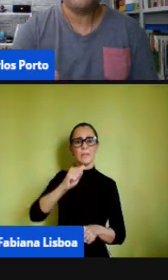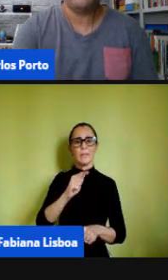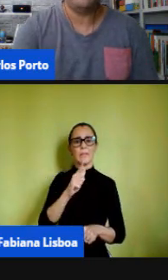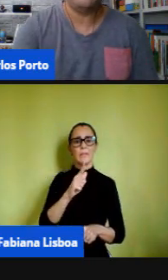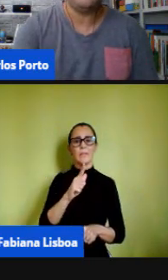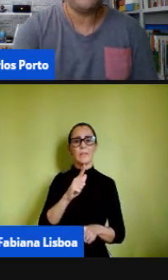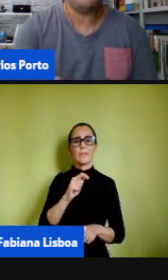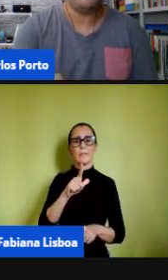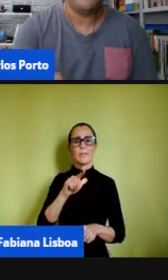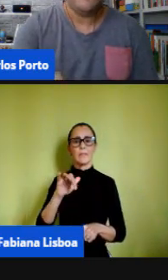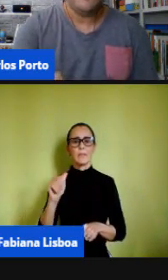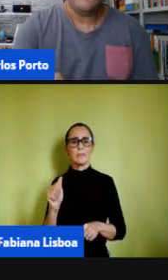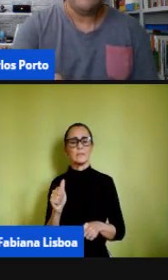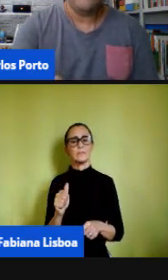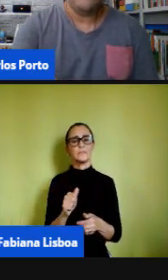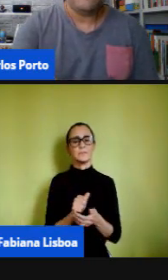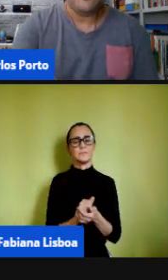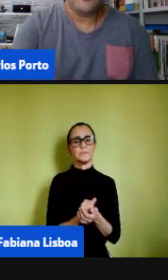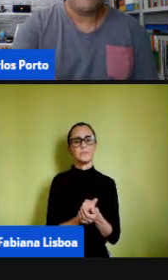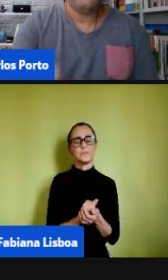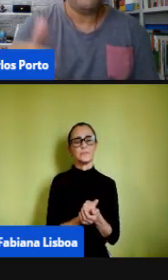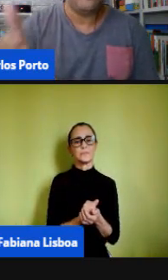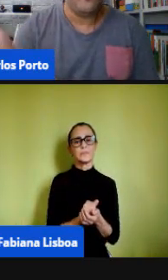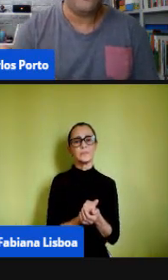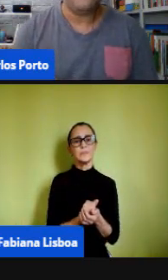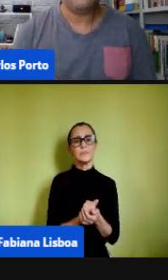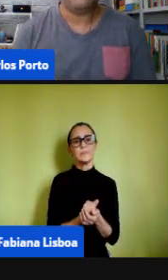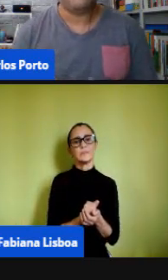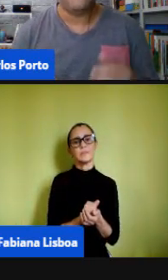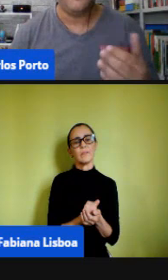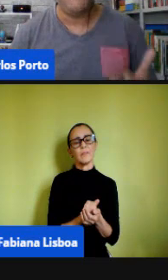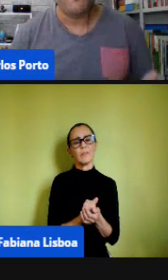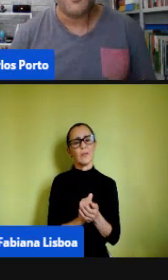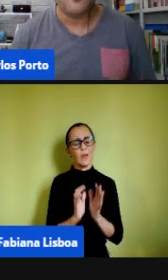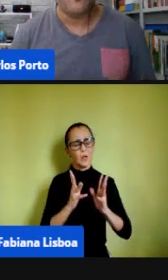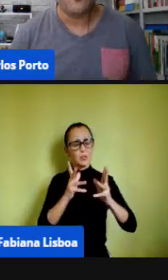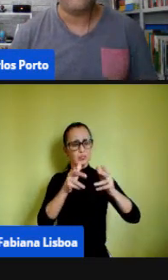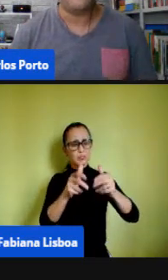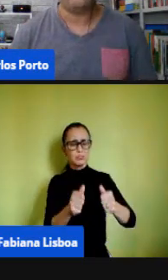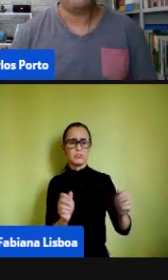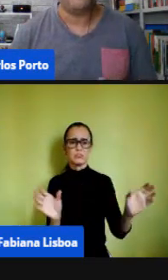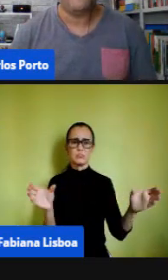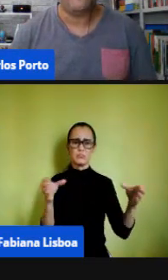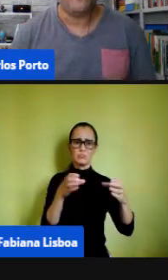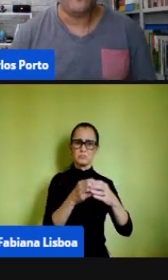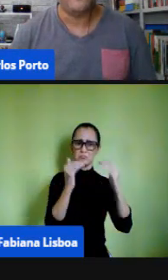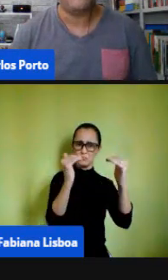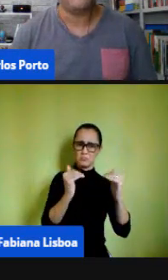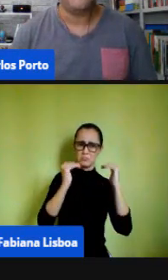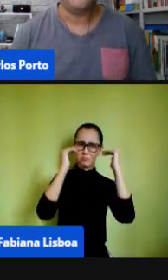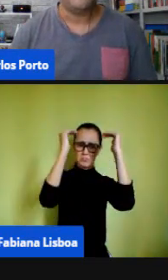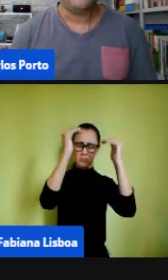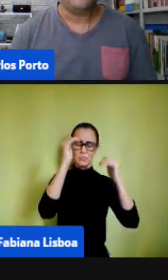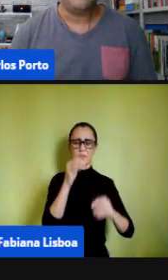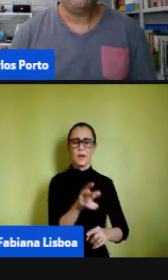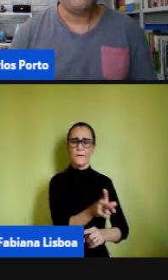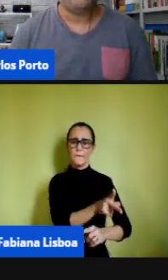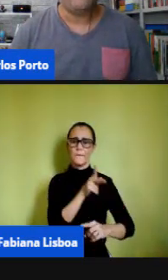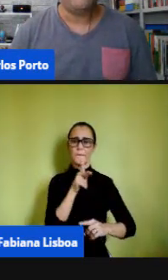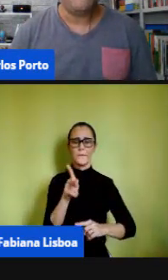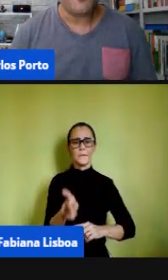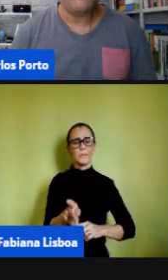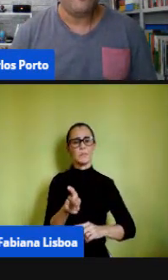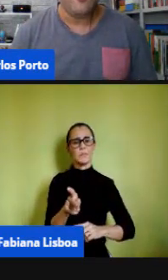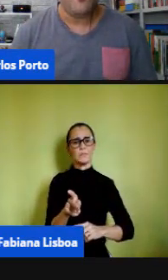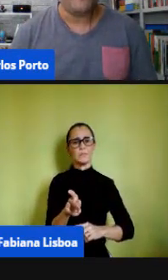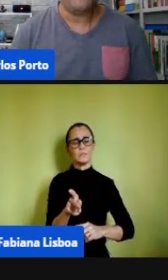de Educação e Diversidade. Então, aos gestores, equipe pedagógica, professores e